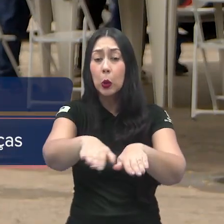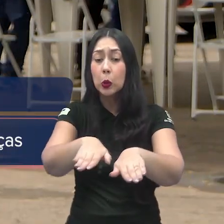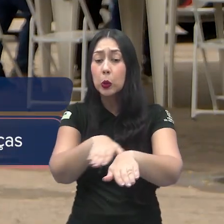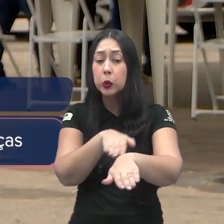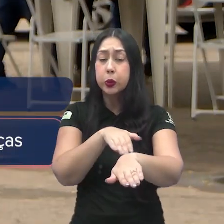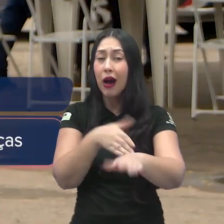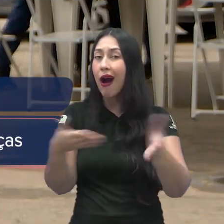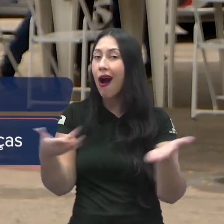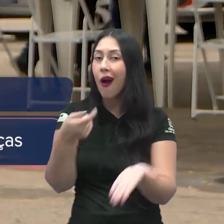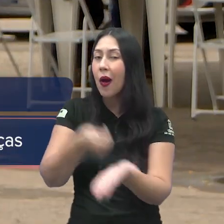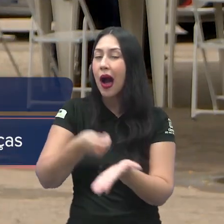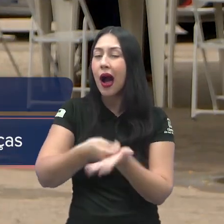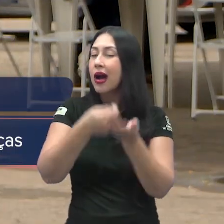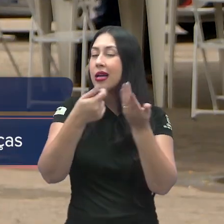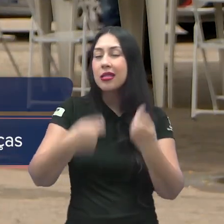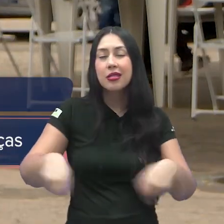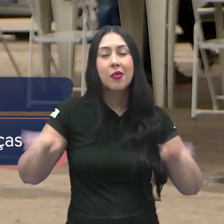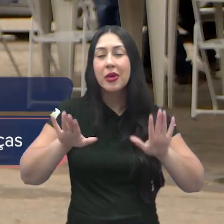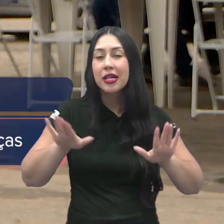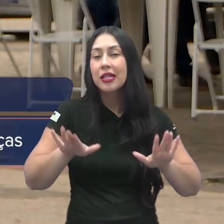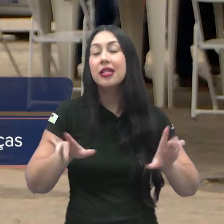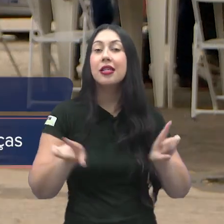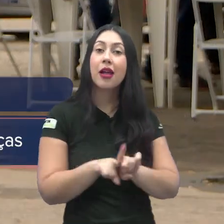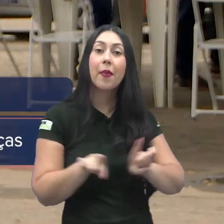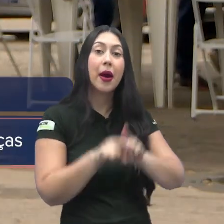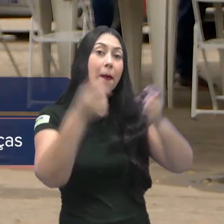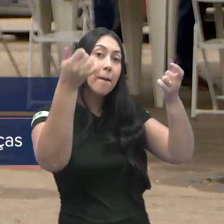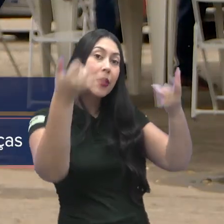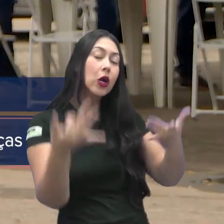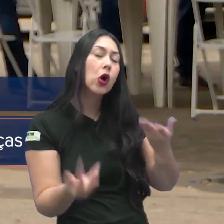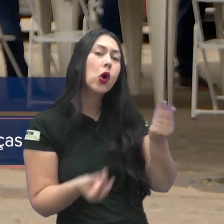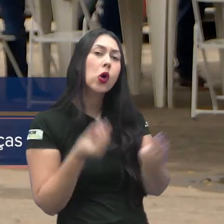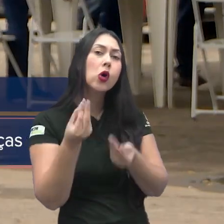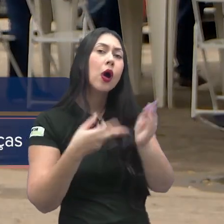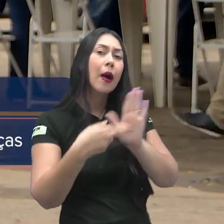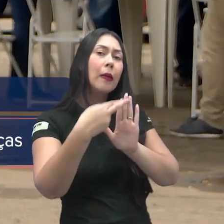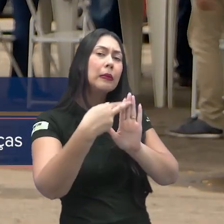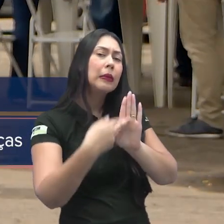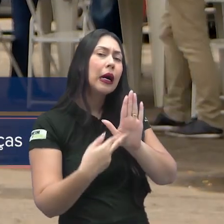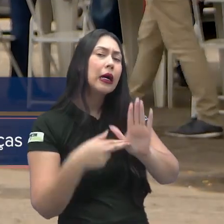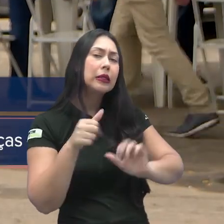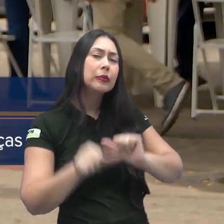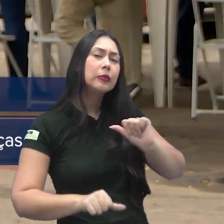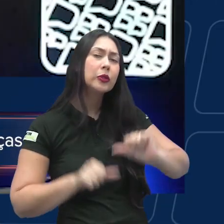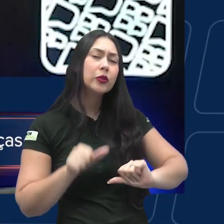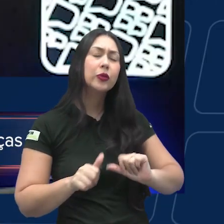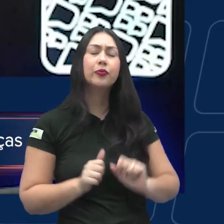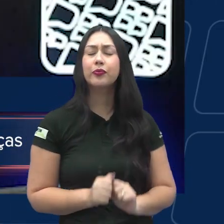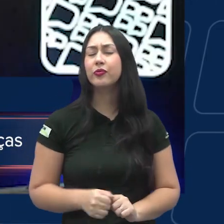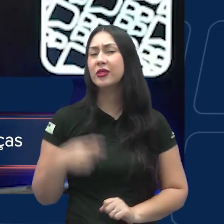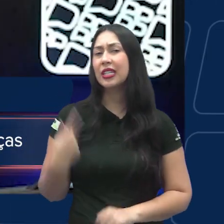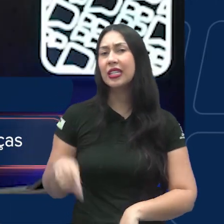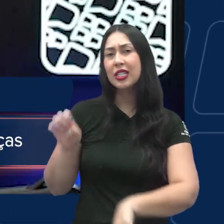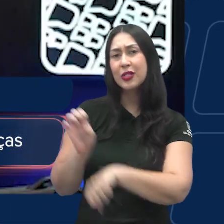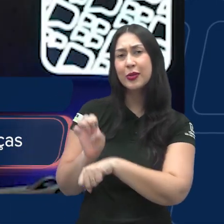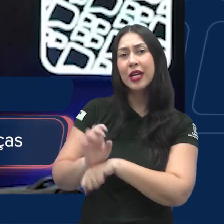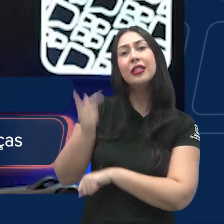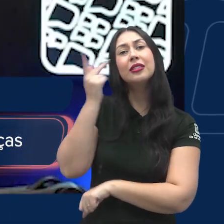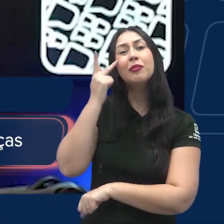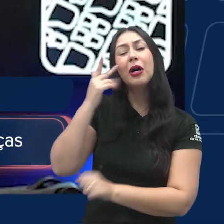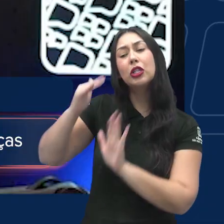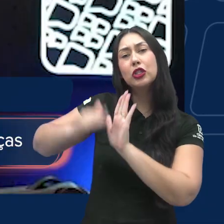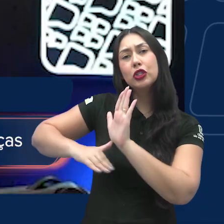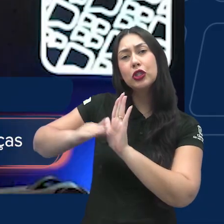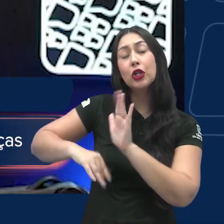nos exames práticos. O Lucas também explicou para a gente um pouquinho quais foram os critérios para poder tirar essa parte da prova. Aqui no estado de São Paulo, a baliza